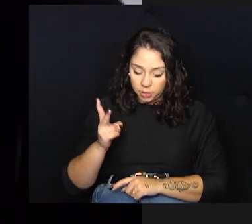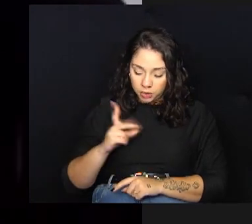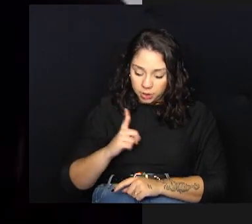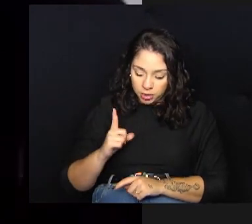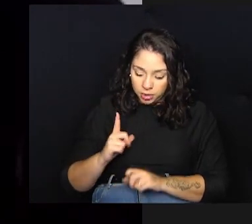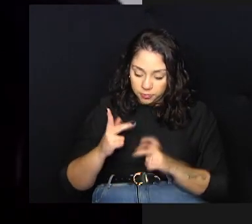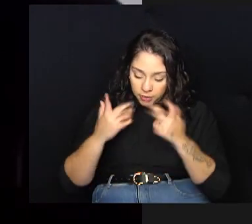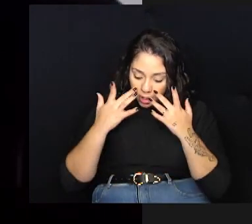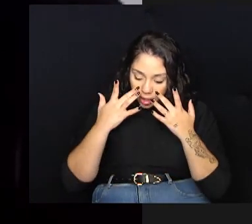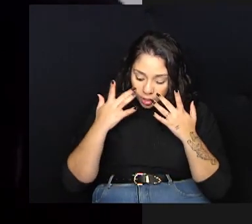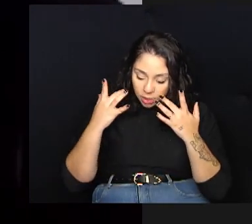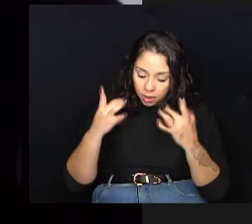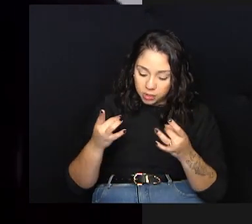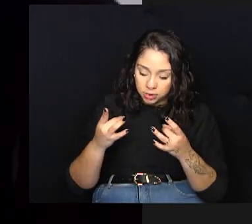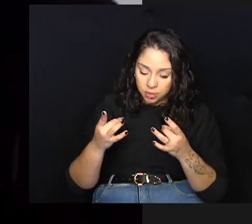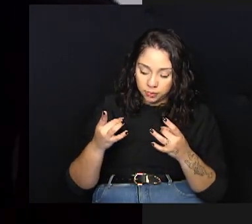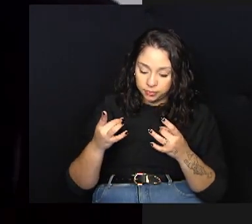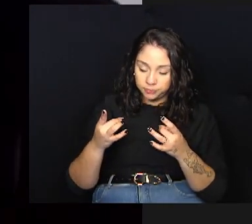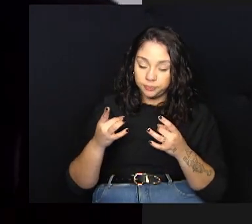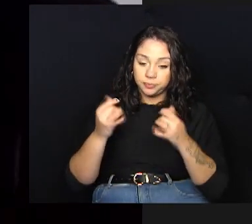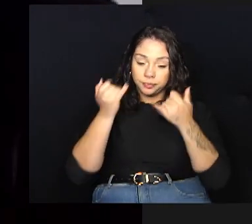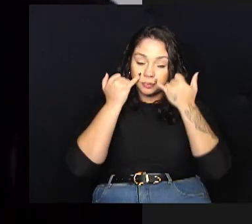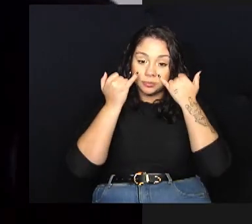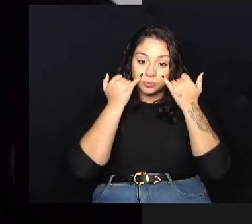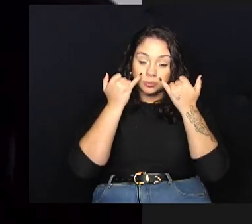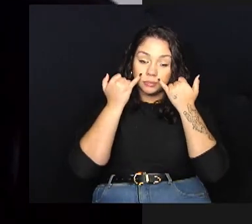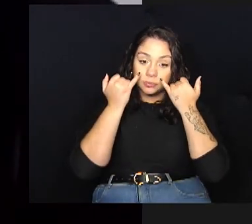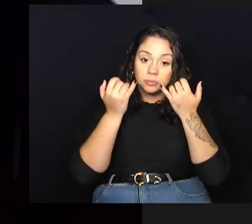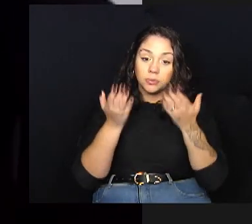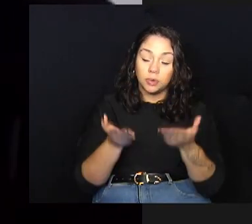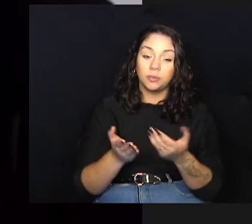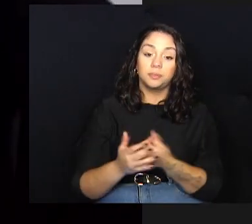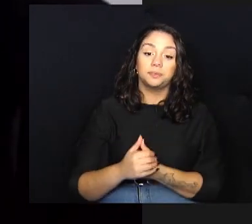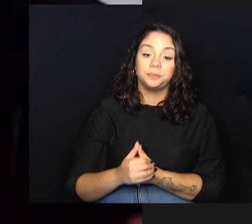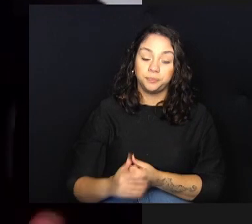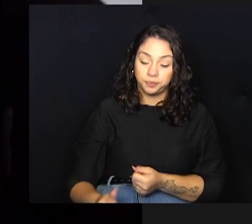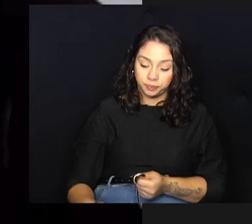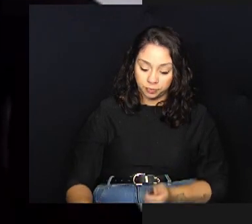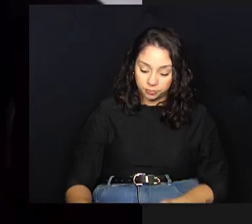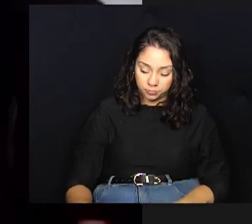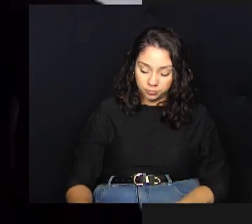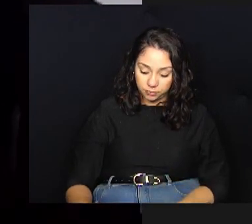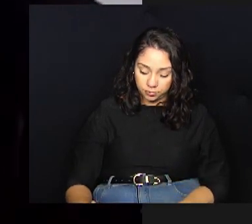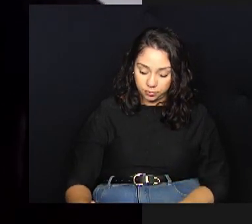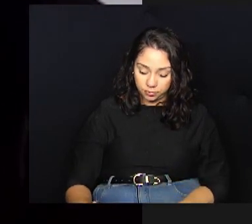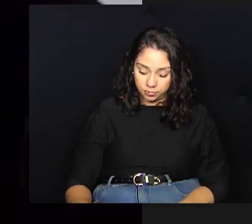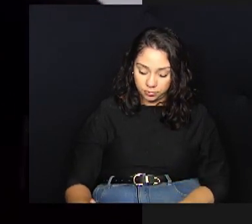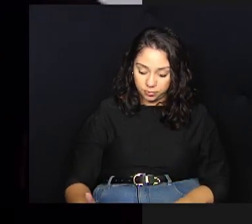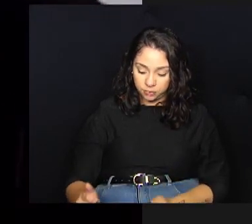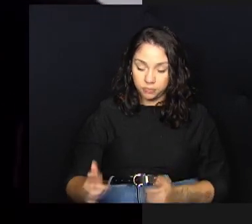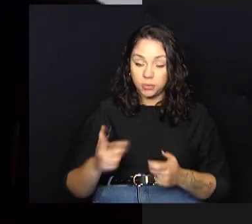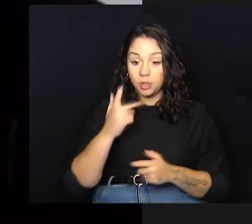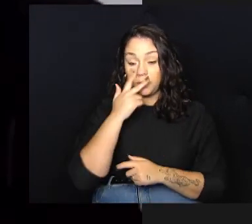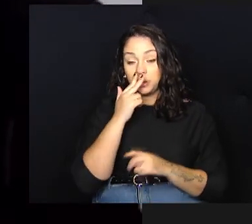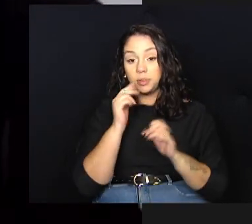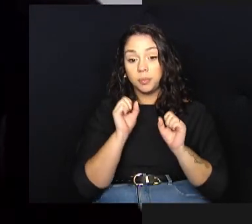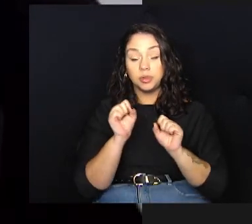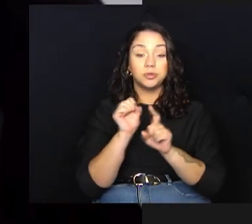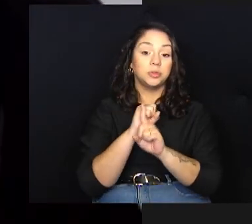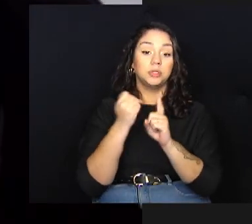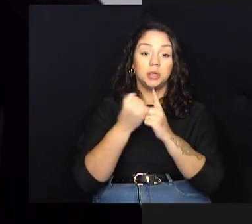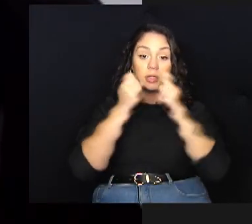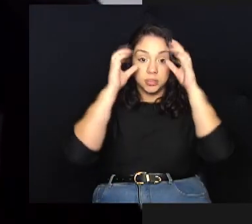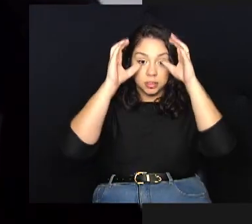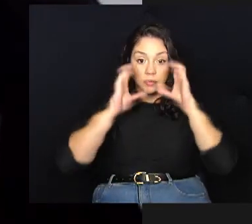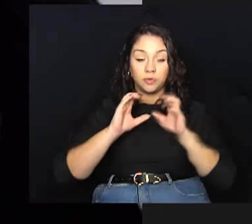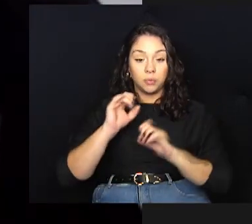com muita atenção a questão da informação censitária acho que a gente pode também a sociedade civil utilizar melhor